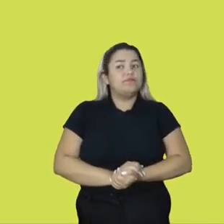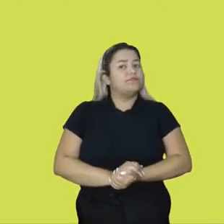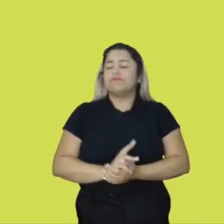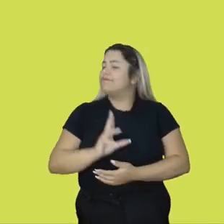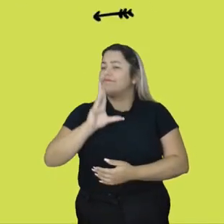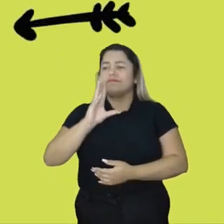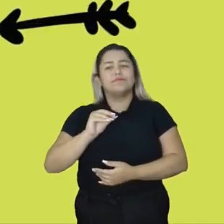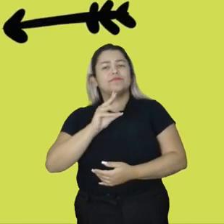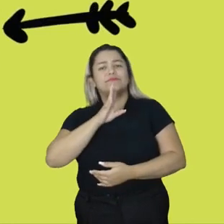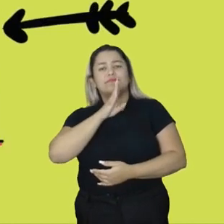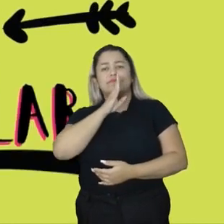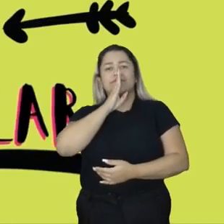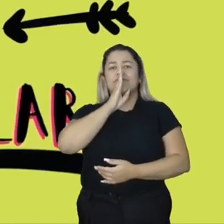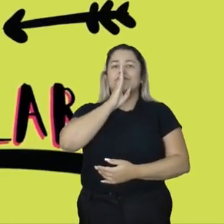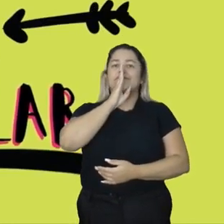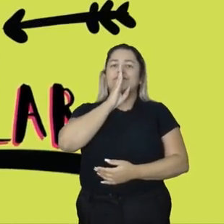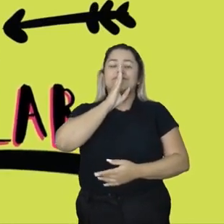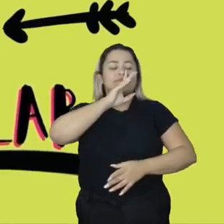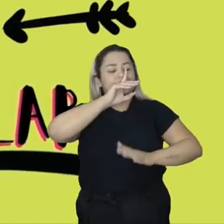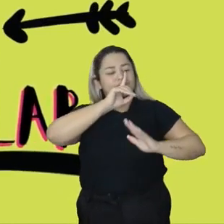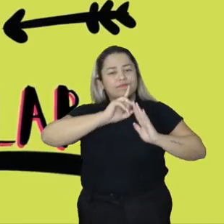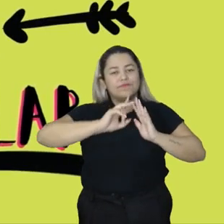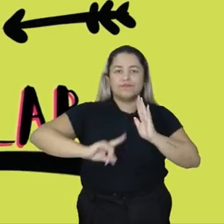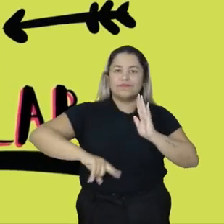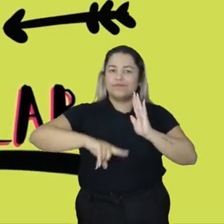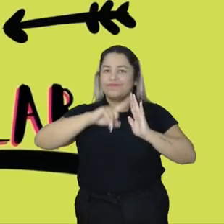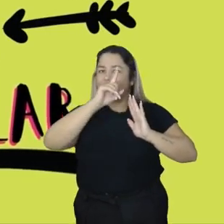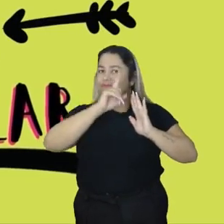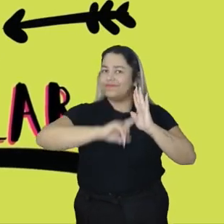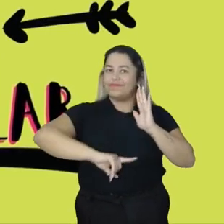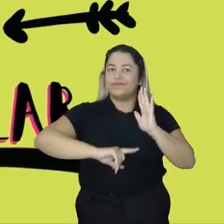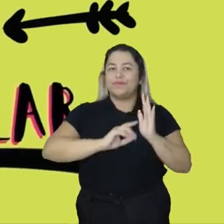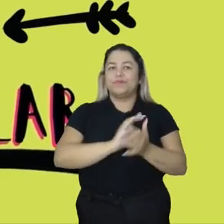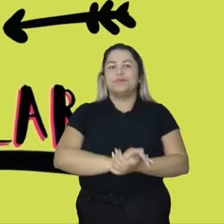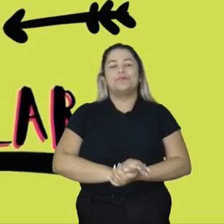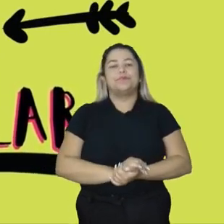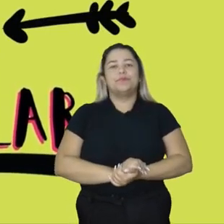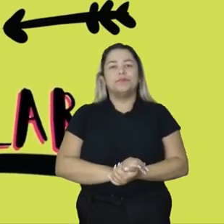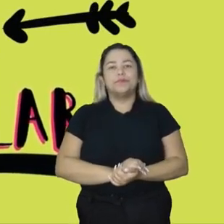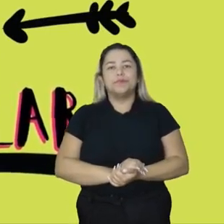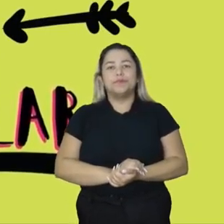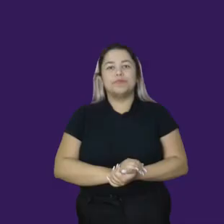Não vão mais conseguir me anular, me calar.